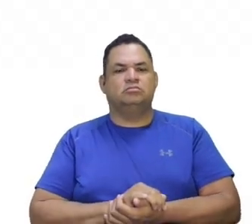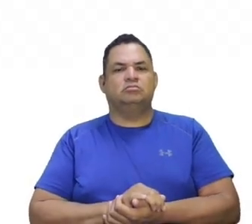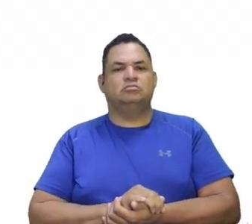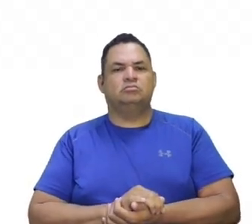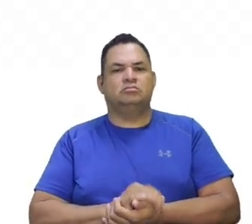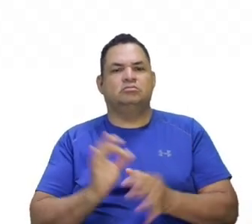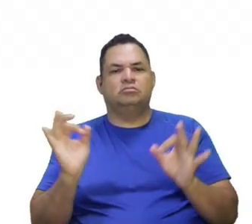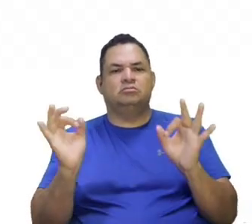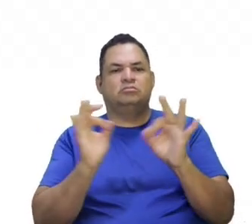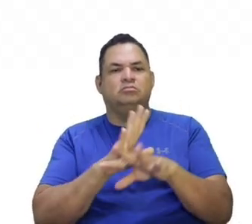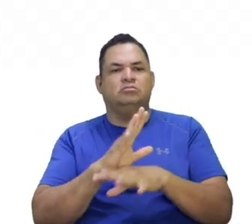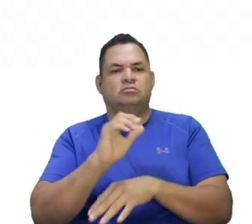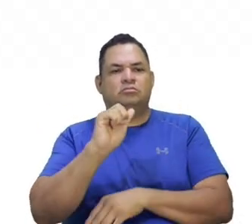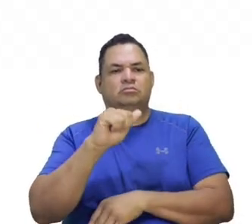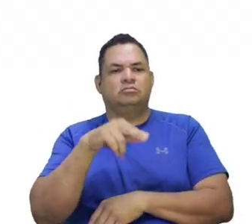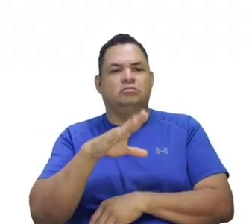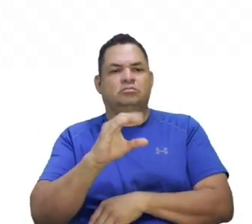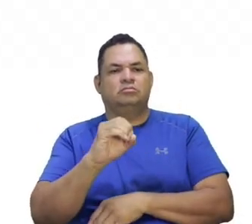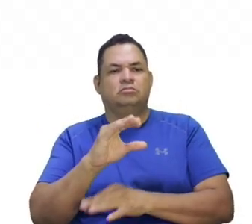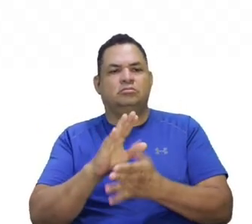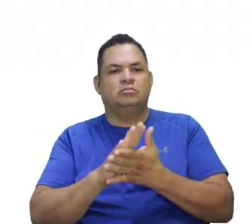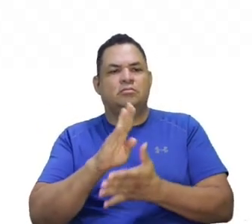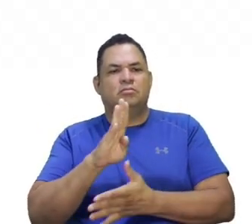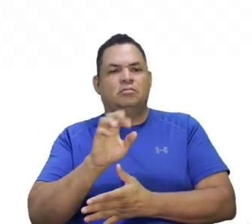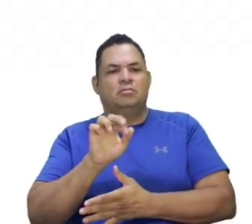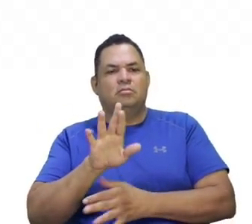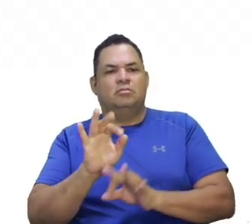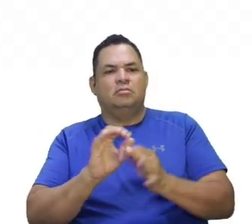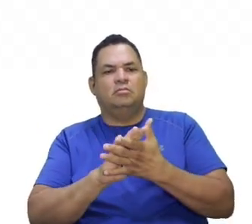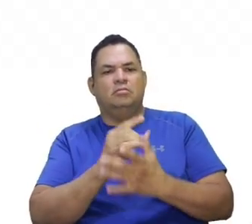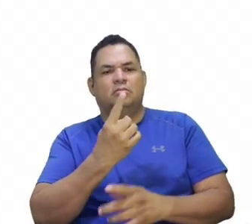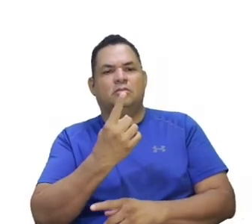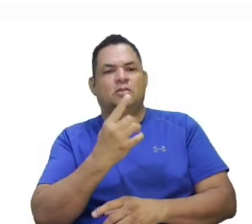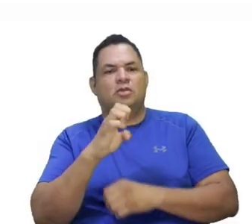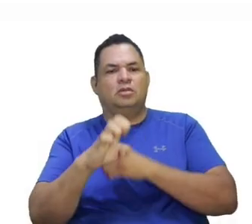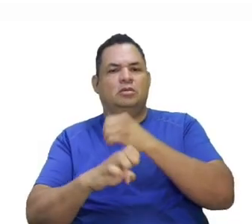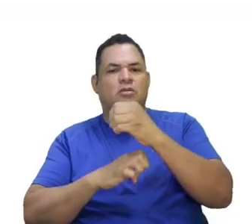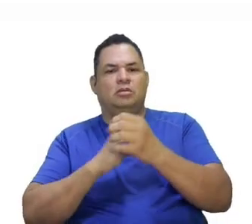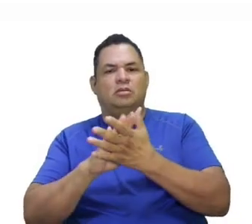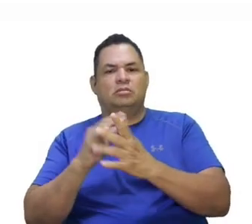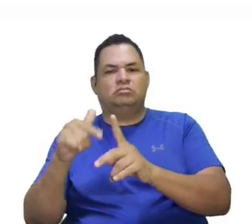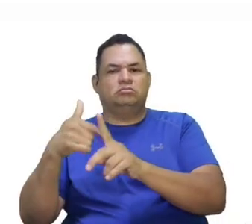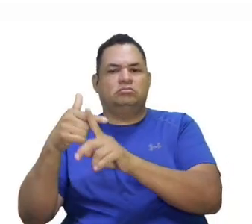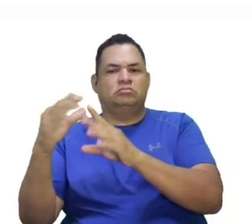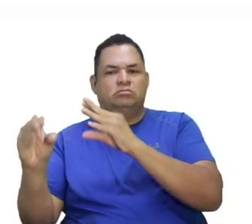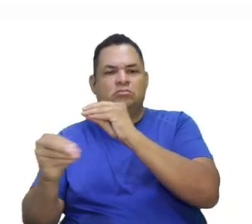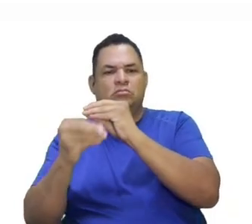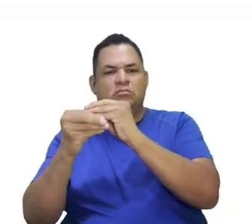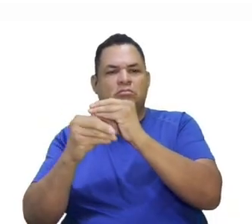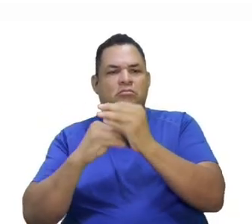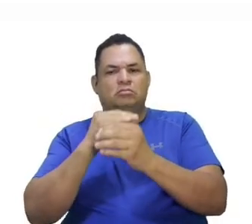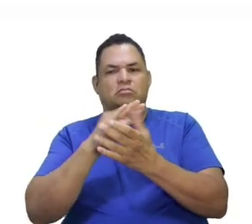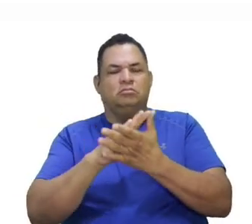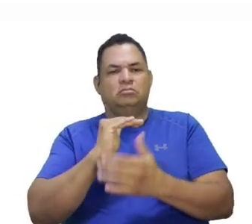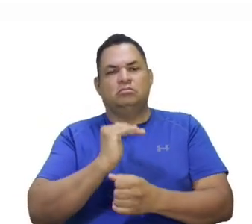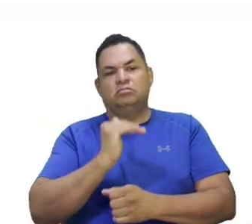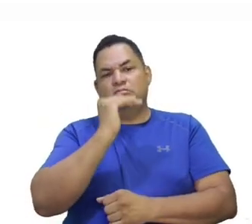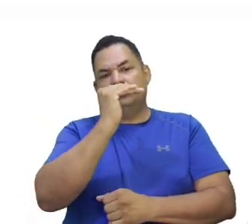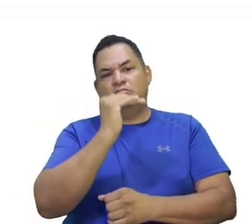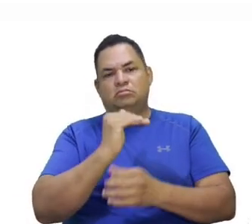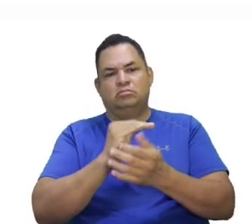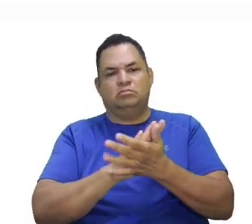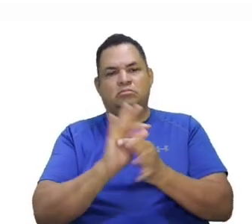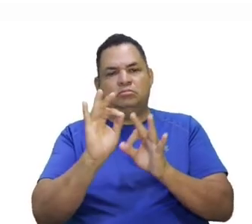conclusão? O ânion brometo, ele possui um elétron a mais que foi adicionado no nível